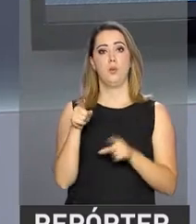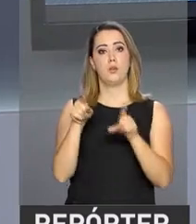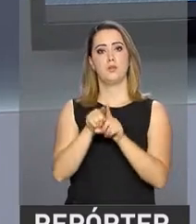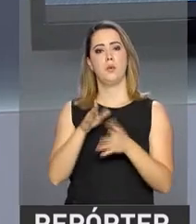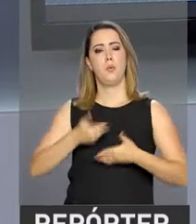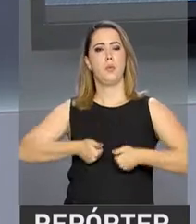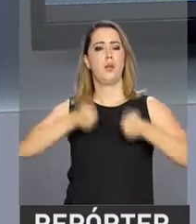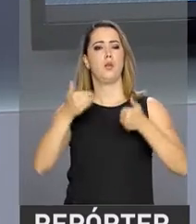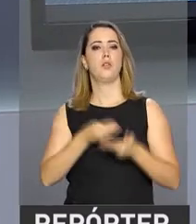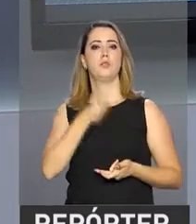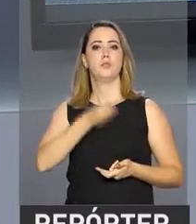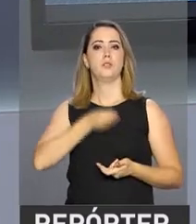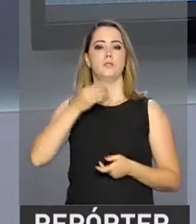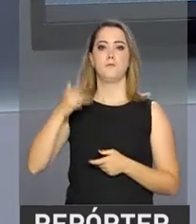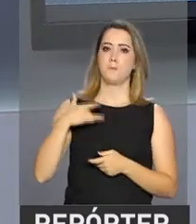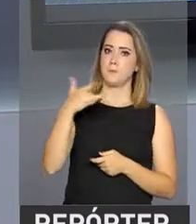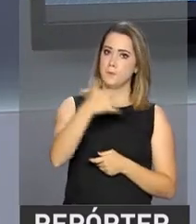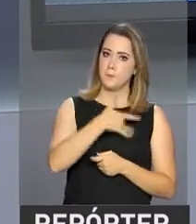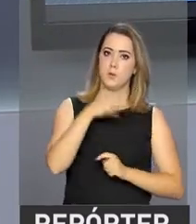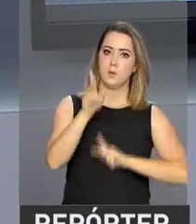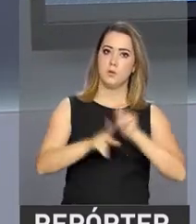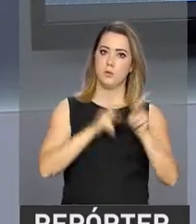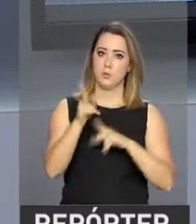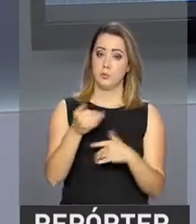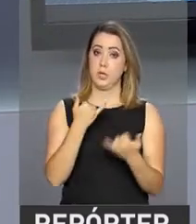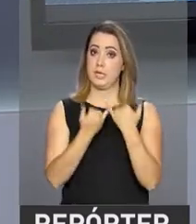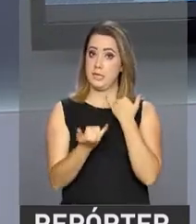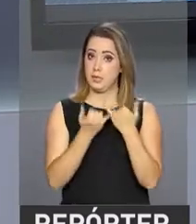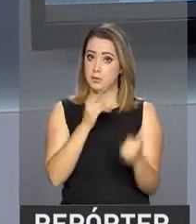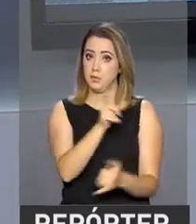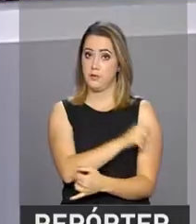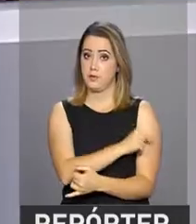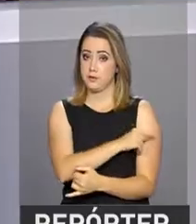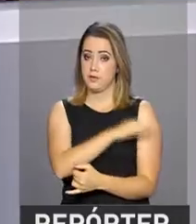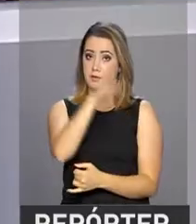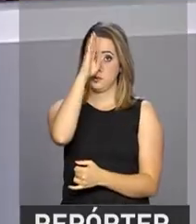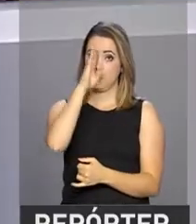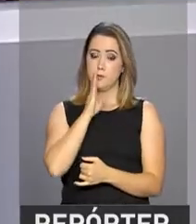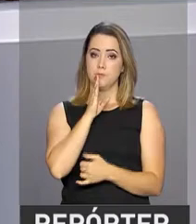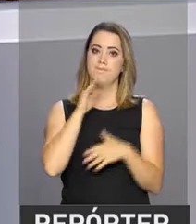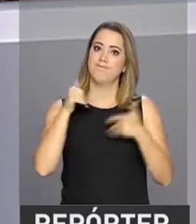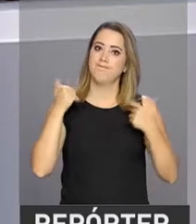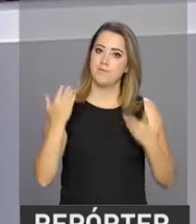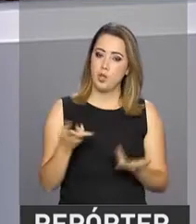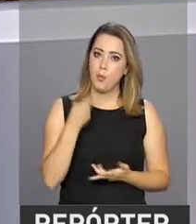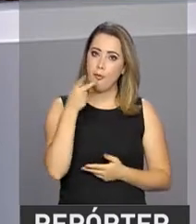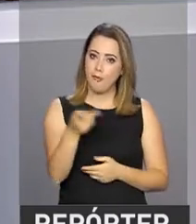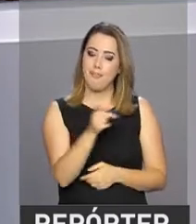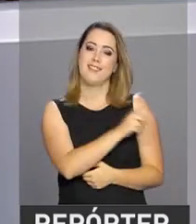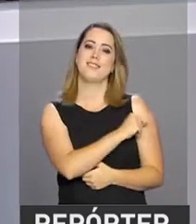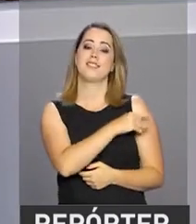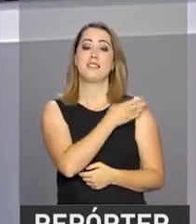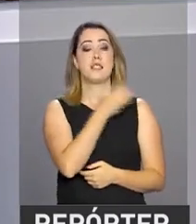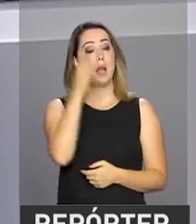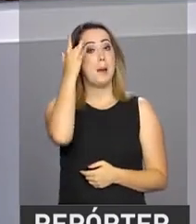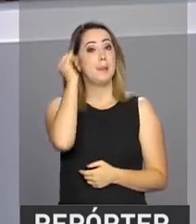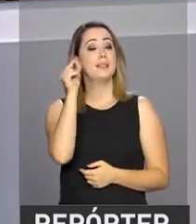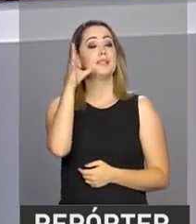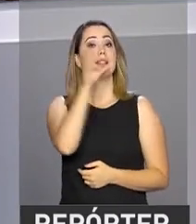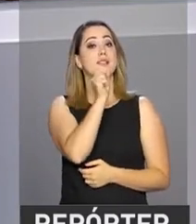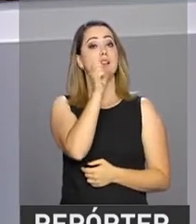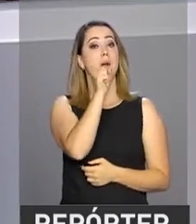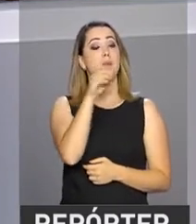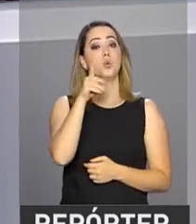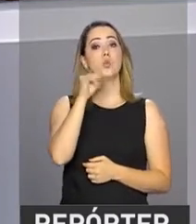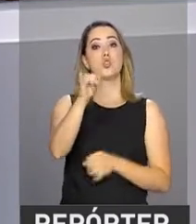bem estar ea saúde da população como a vacinação gratuita e por falar em vacina amanhã sábado é o dia d